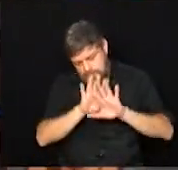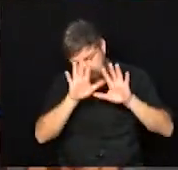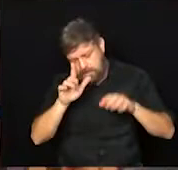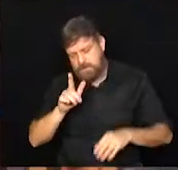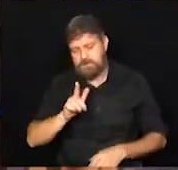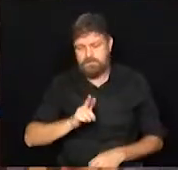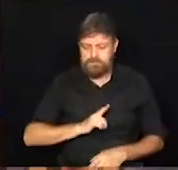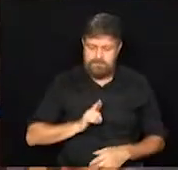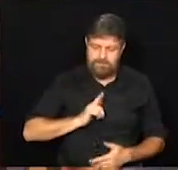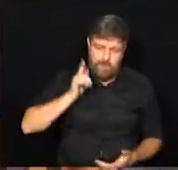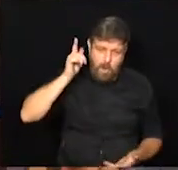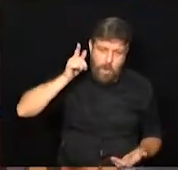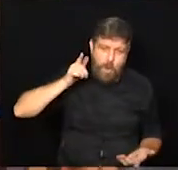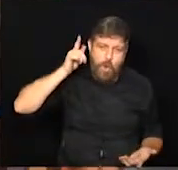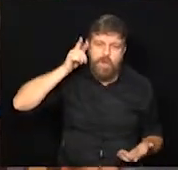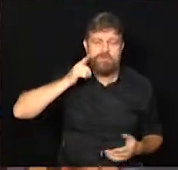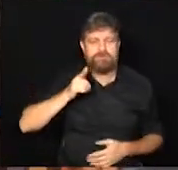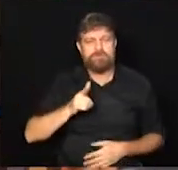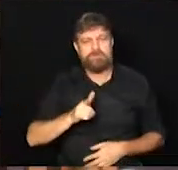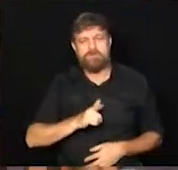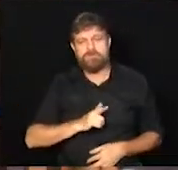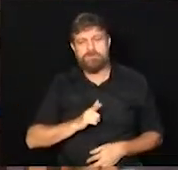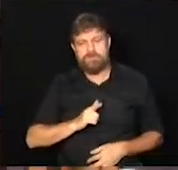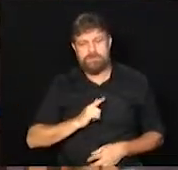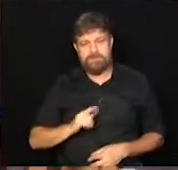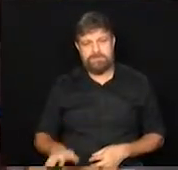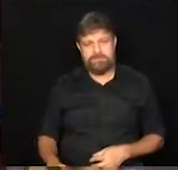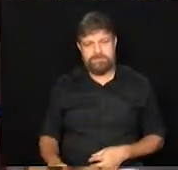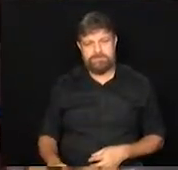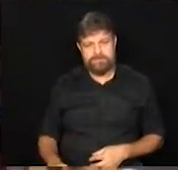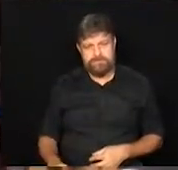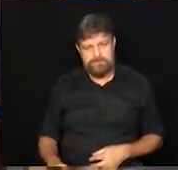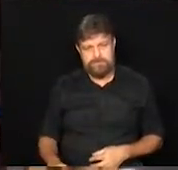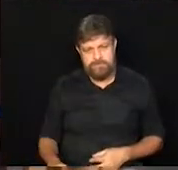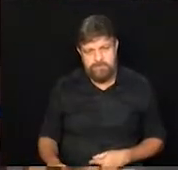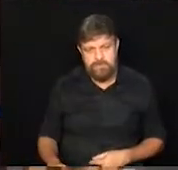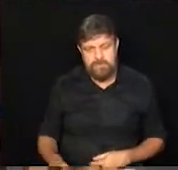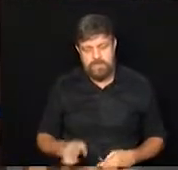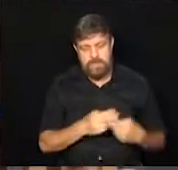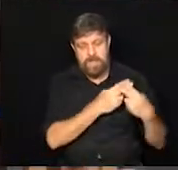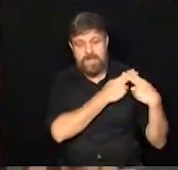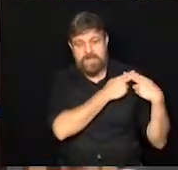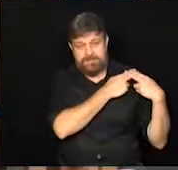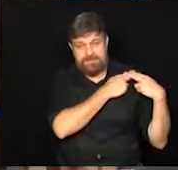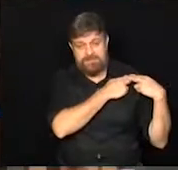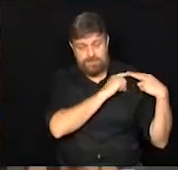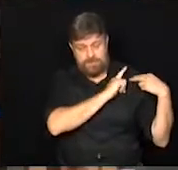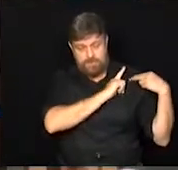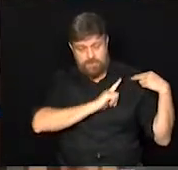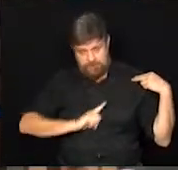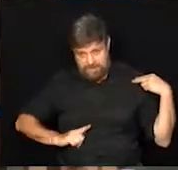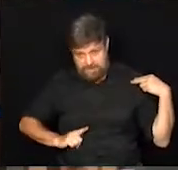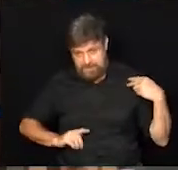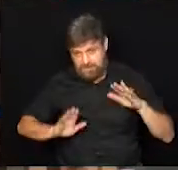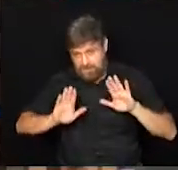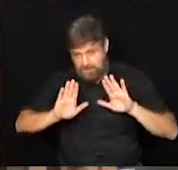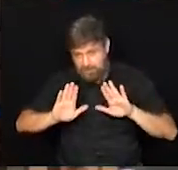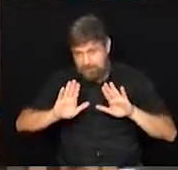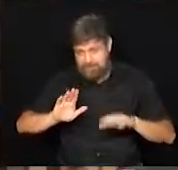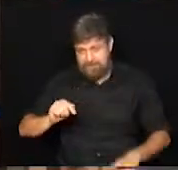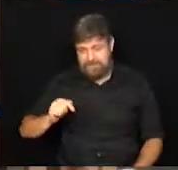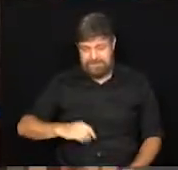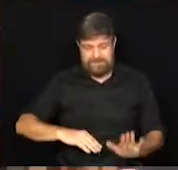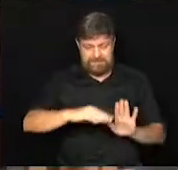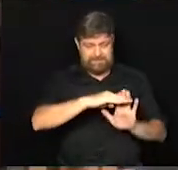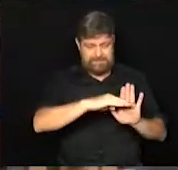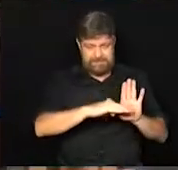todo, né, um governo que teve ali um compromisso com essa pauta, mas é porque isso foi